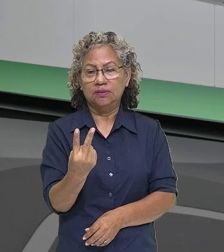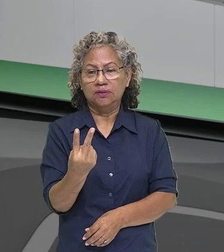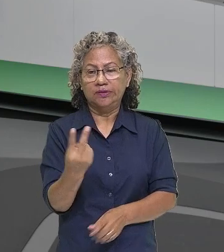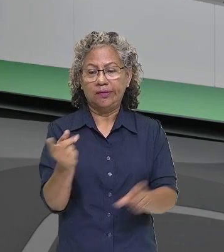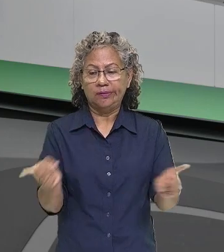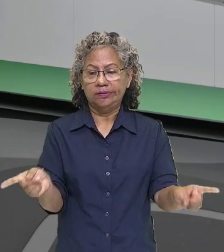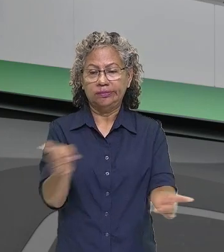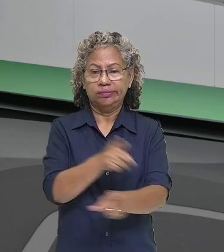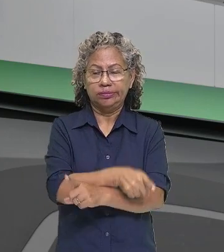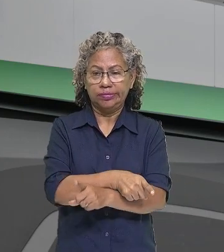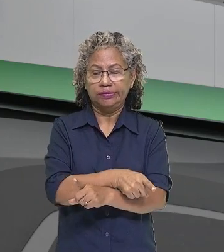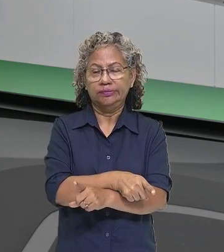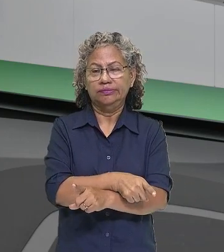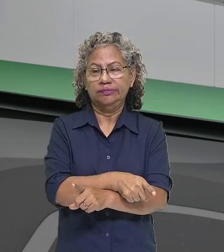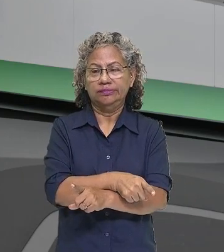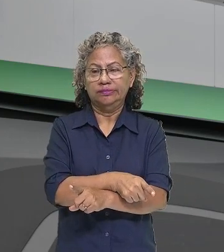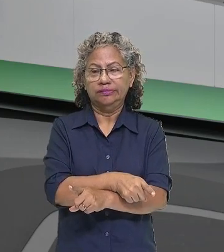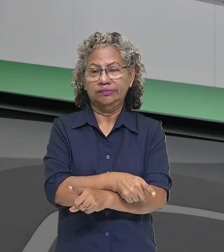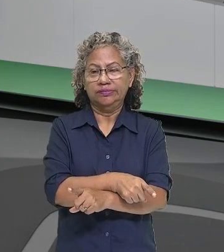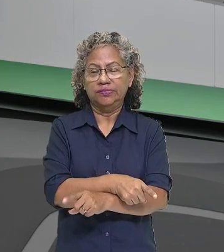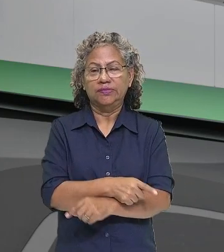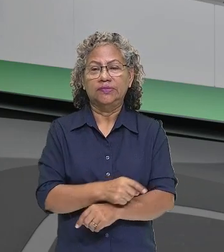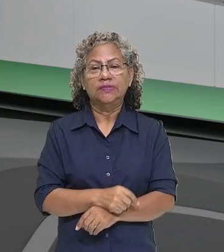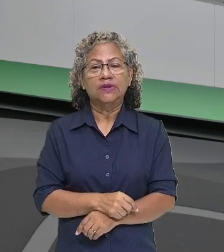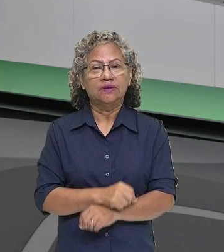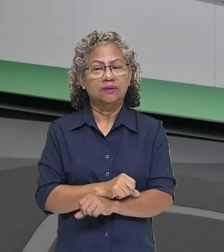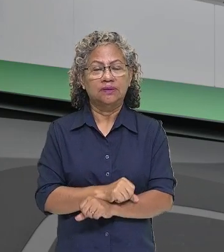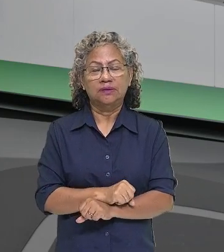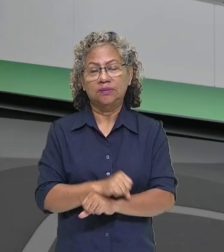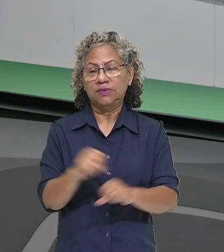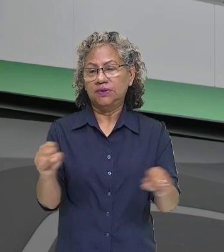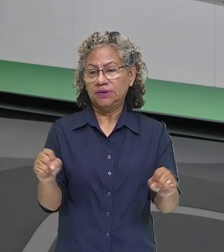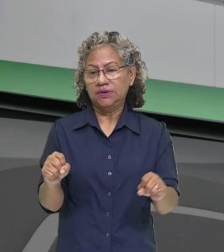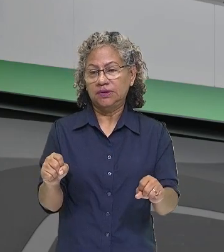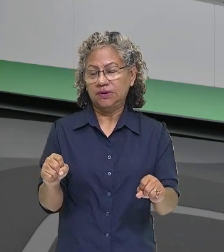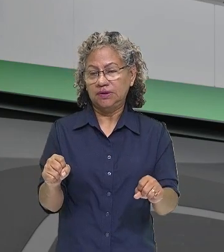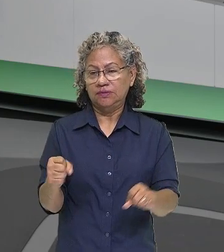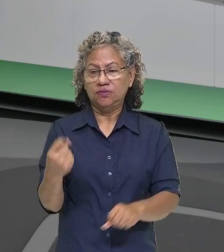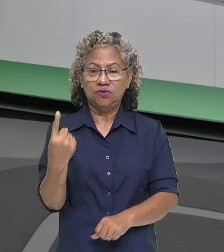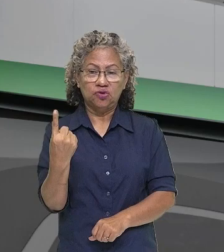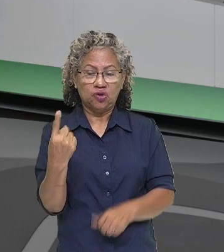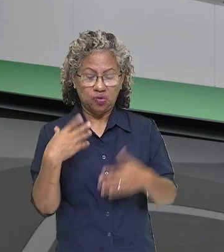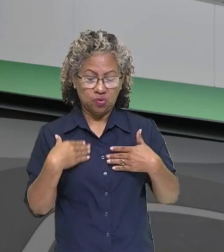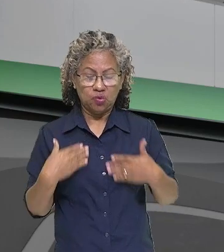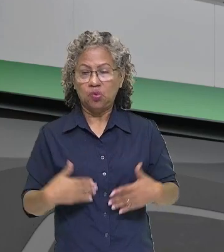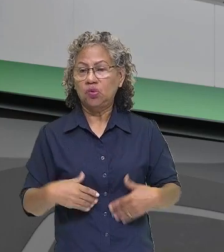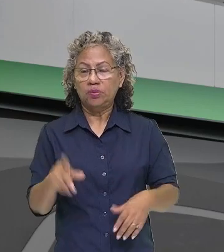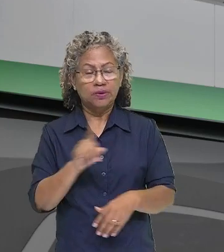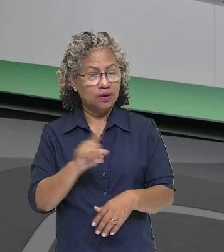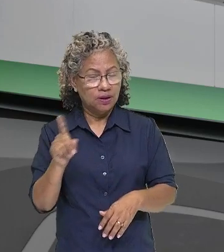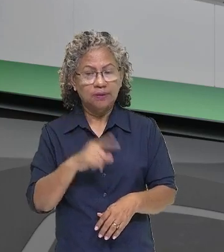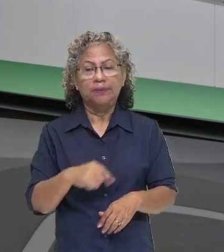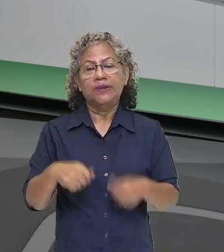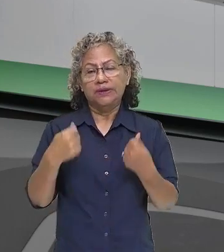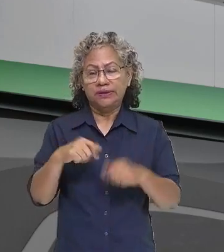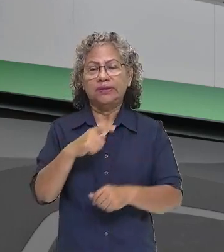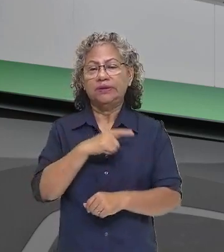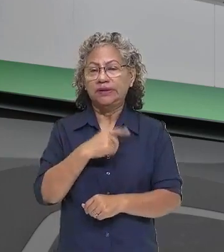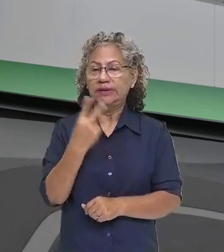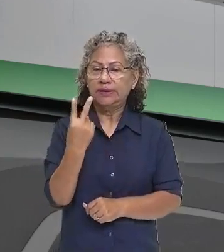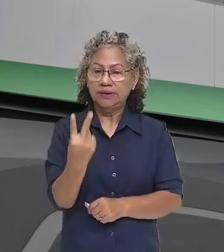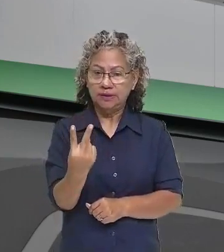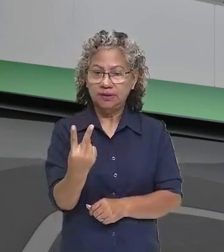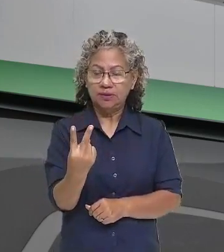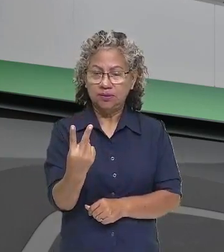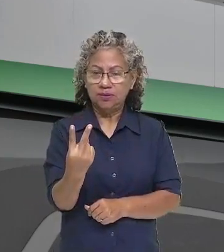nunca nós não podemos utilizar somente um corpo. Sempre virão aos pares, como aparece aqui,